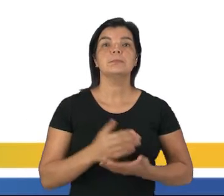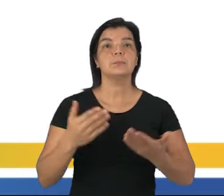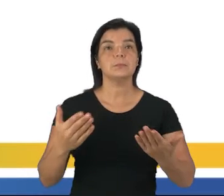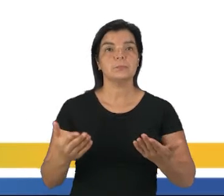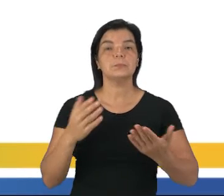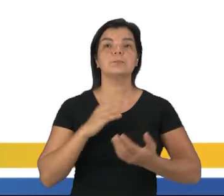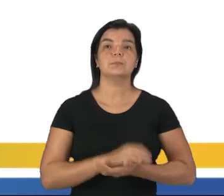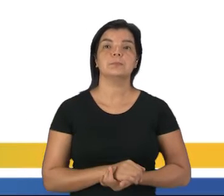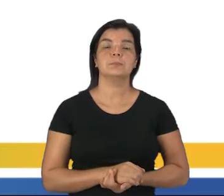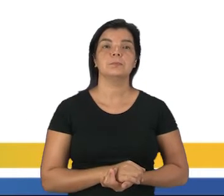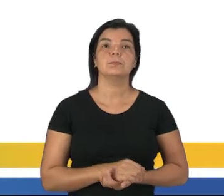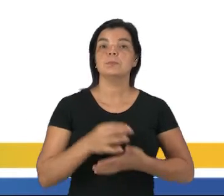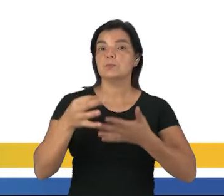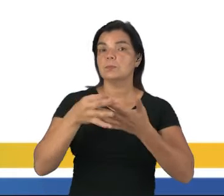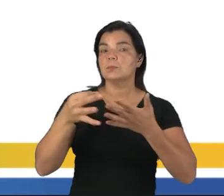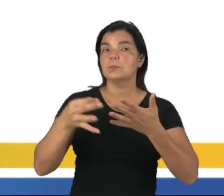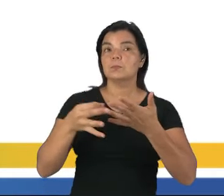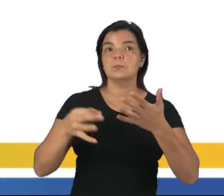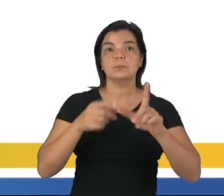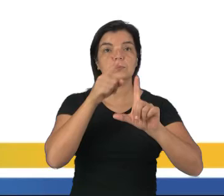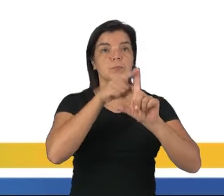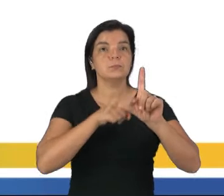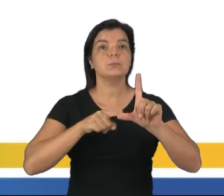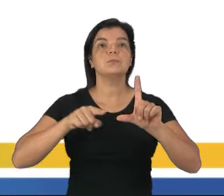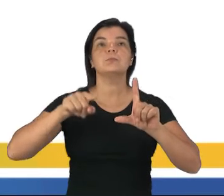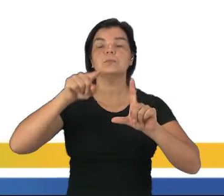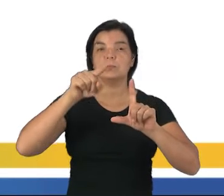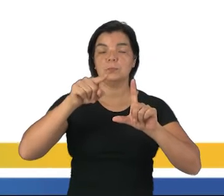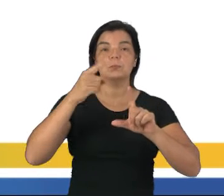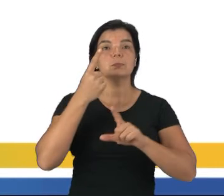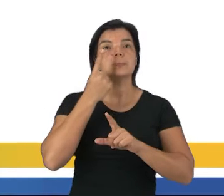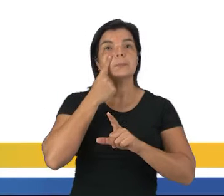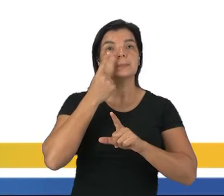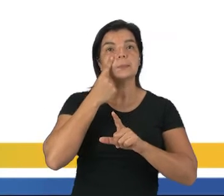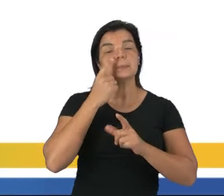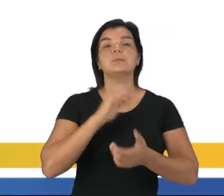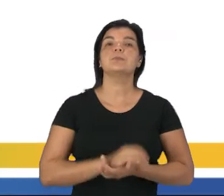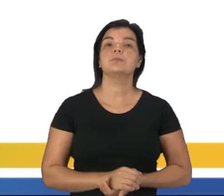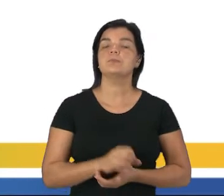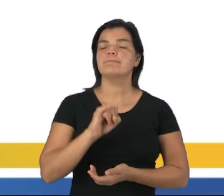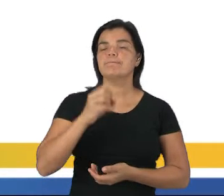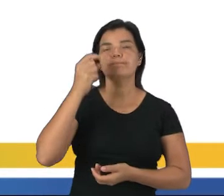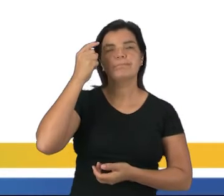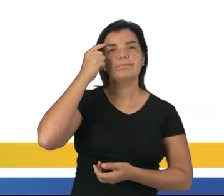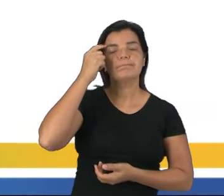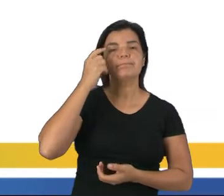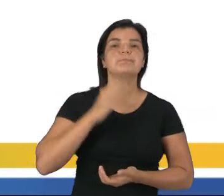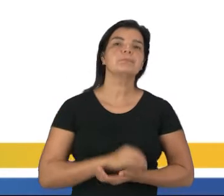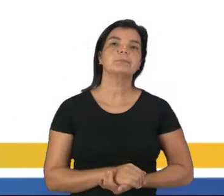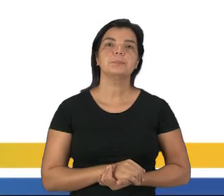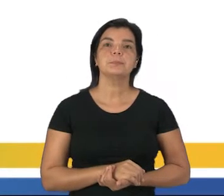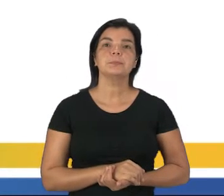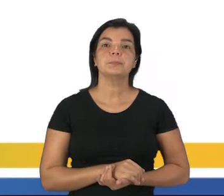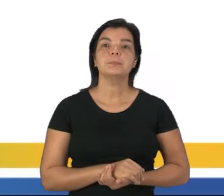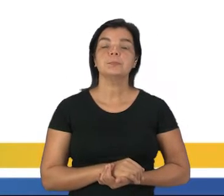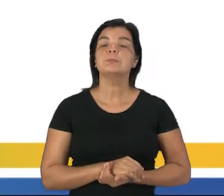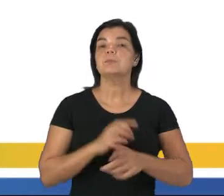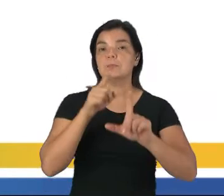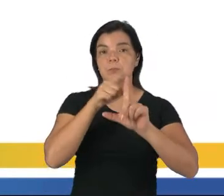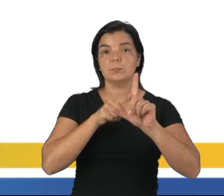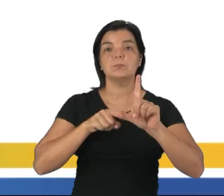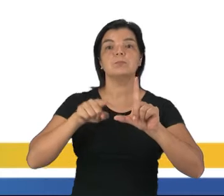vai estudar alguns elementos da parábola que é útil a gente identificar quando a gente for pensar em desenhar o